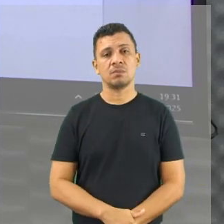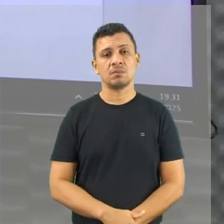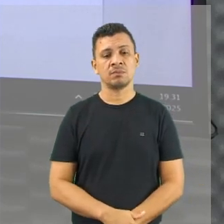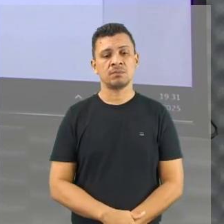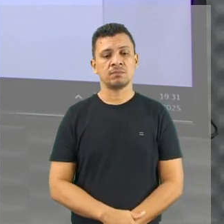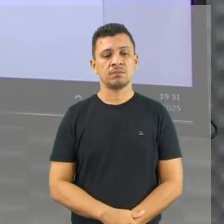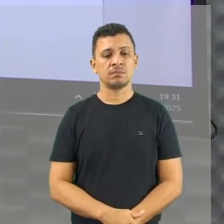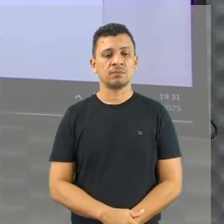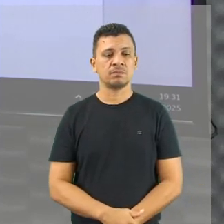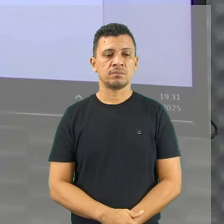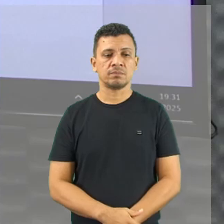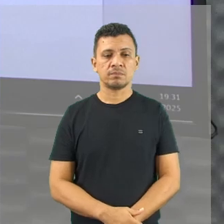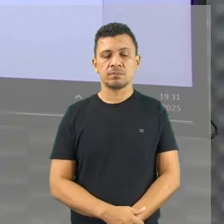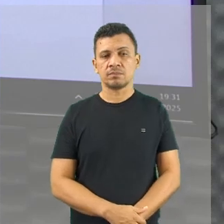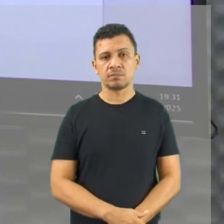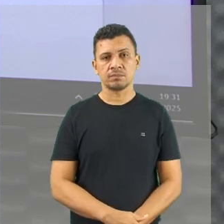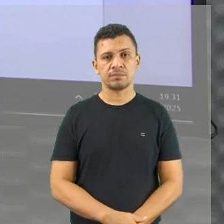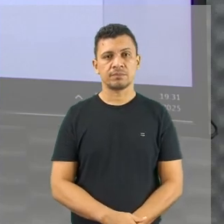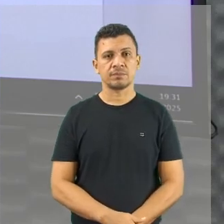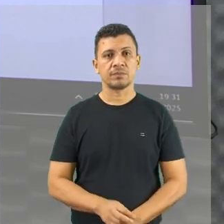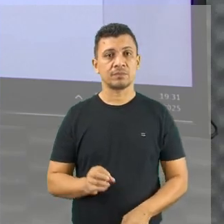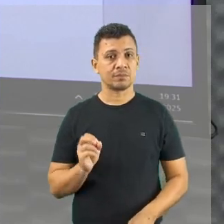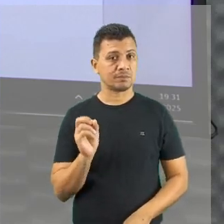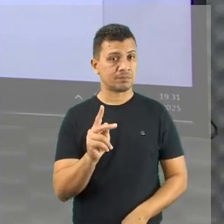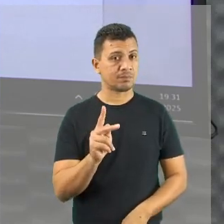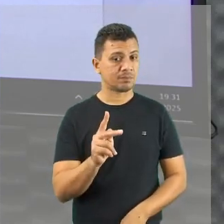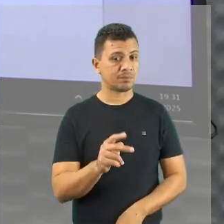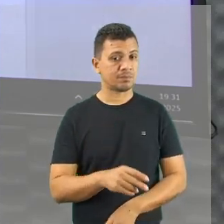O I do primeiro é igual ao I do segundo, certo?